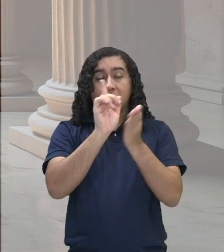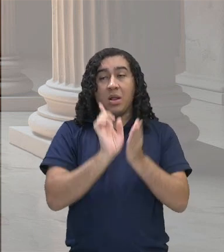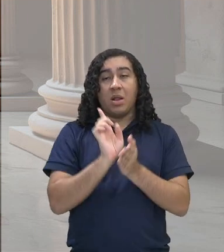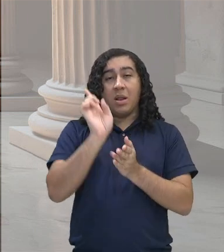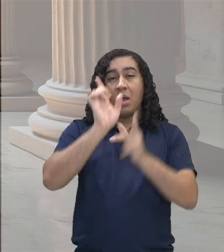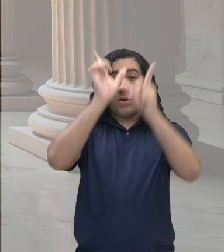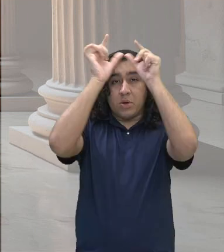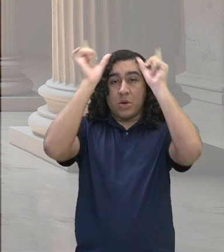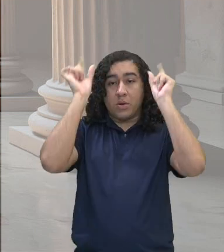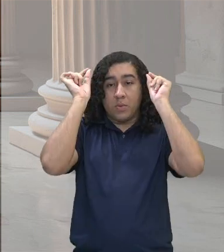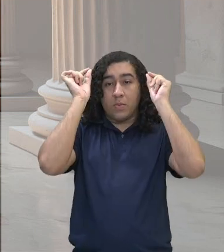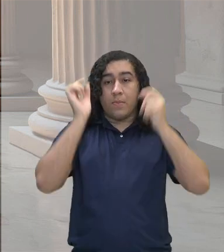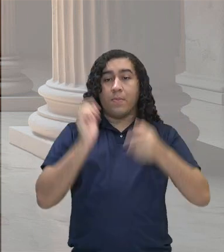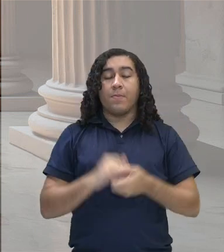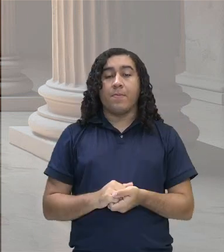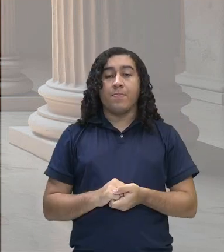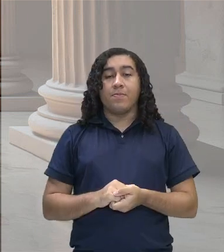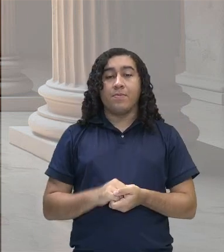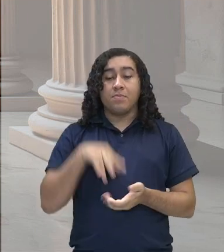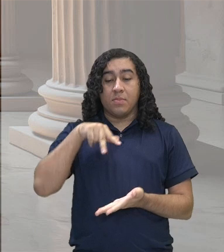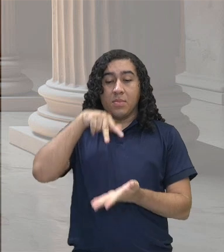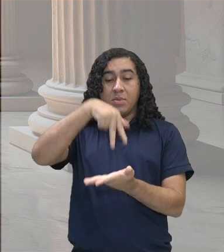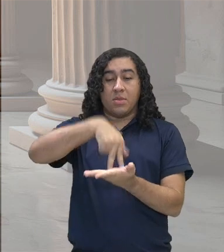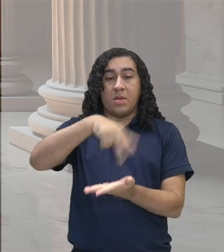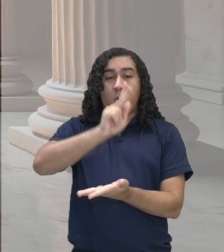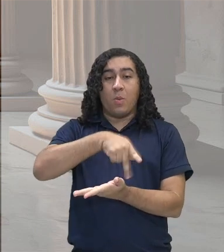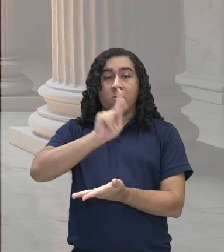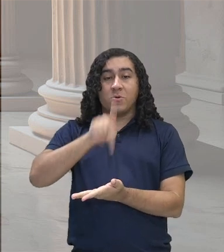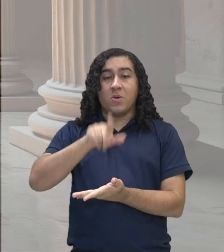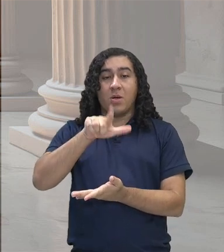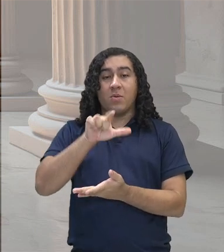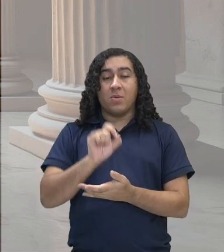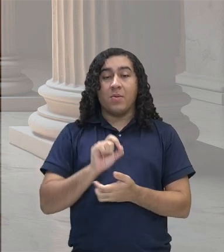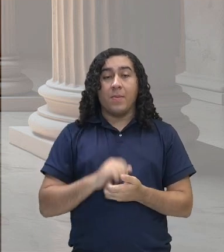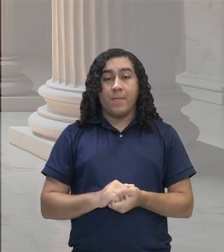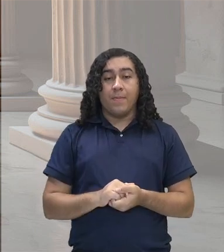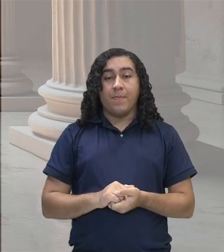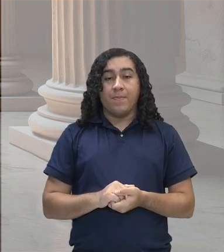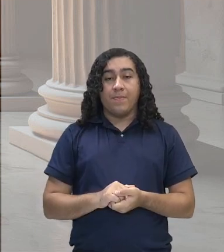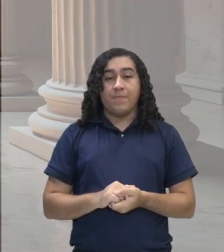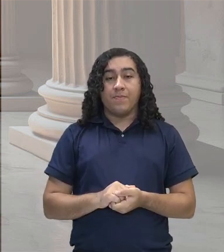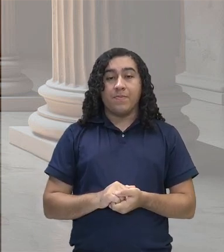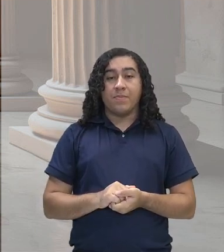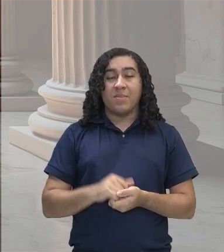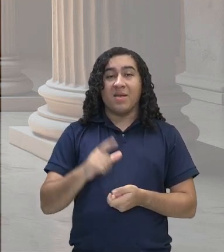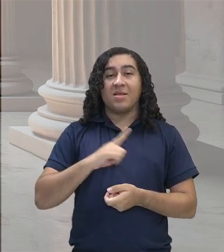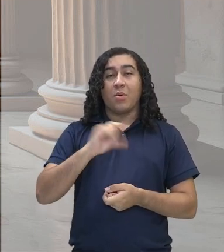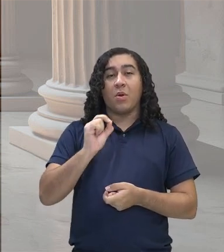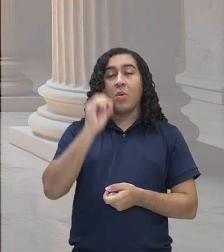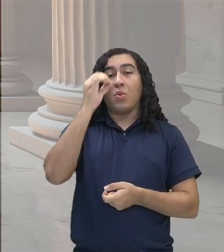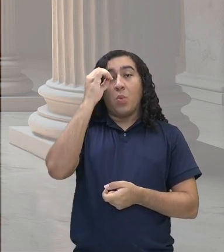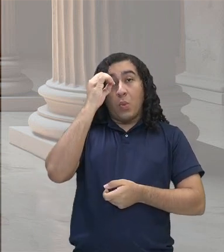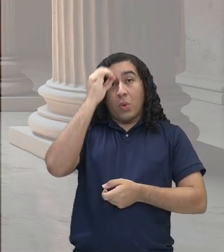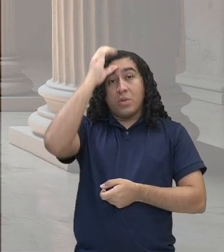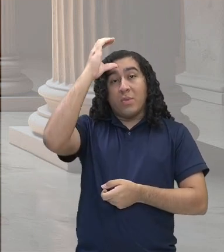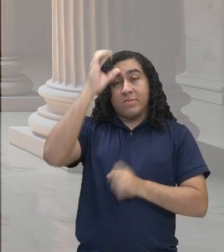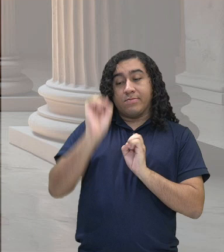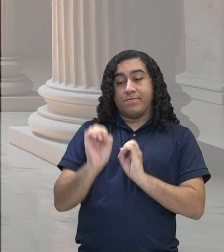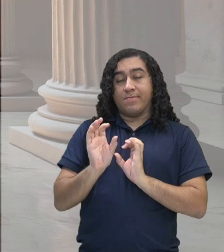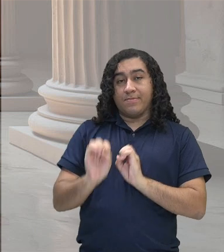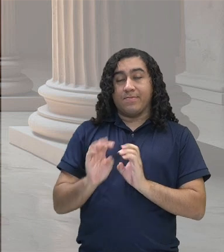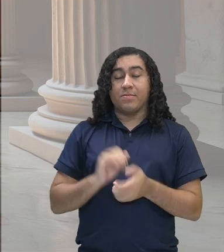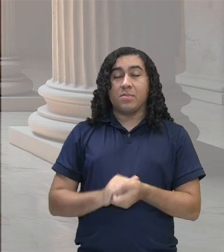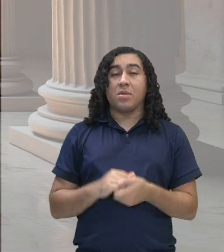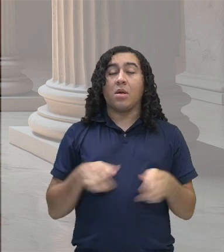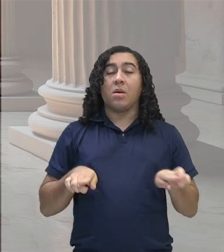Mas aqui no centro está o professor, né? Que é o profeta do conhecimento aqui para vocês, e nós